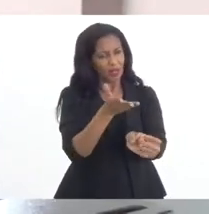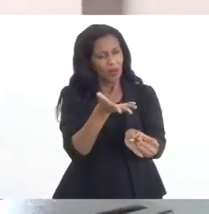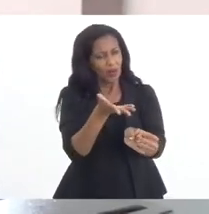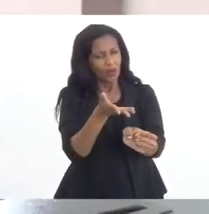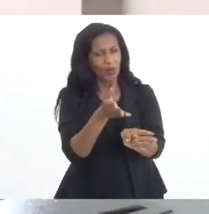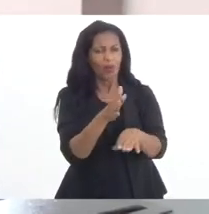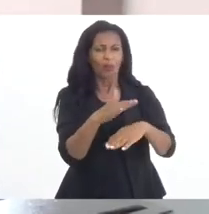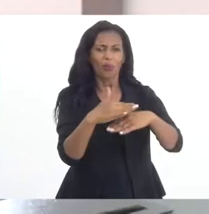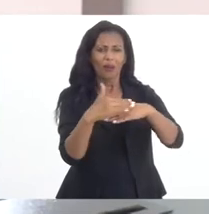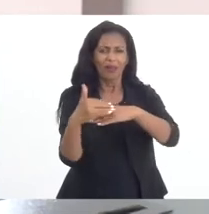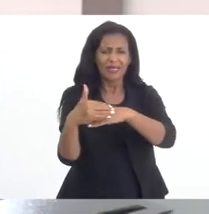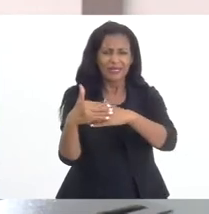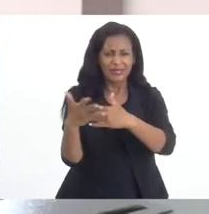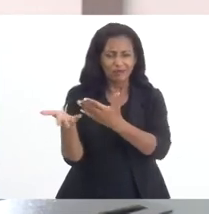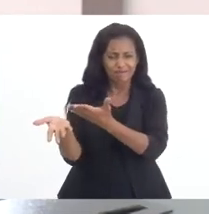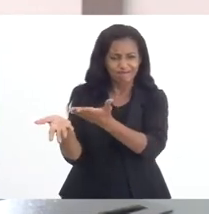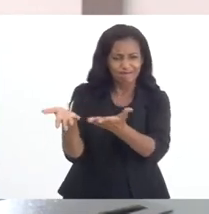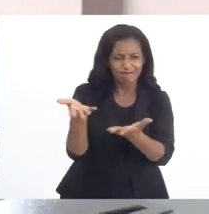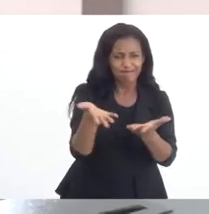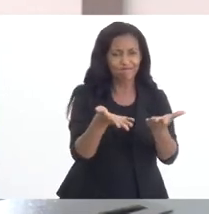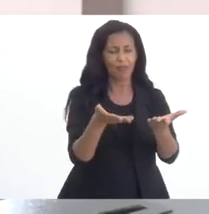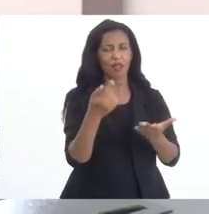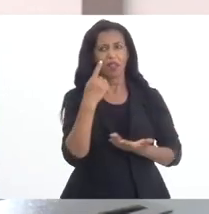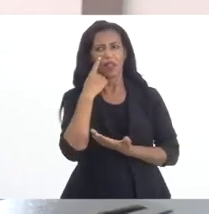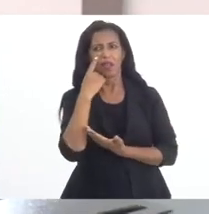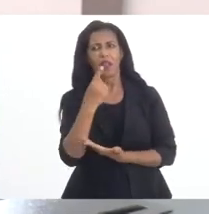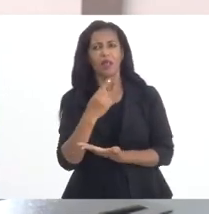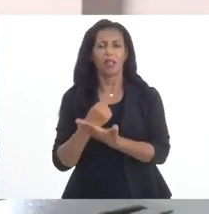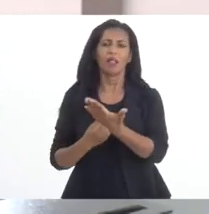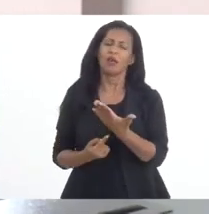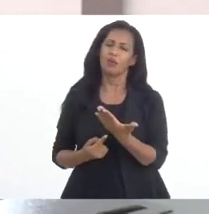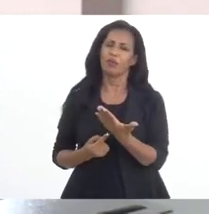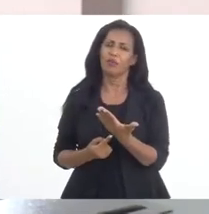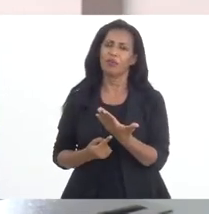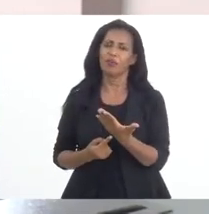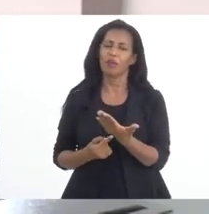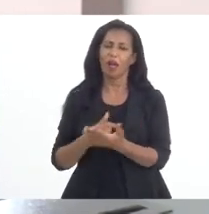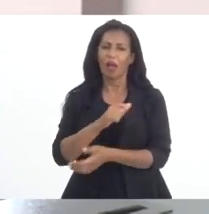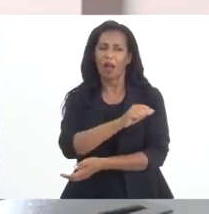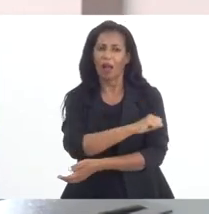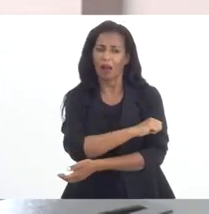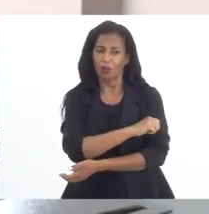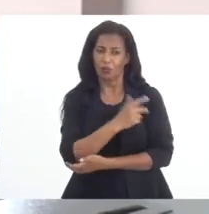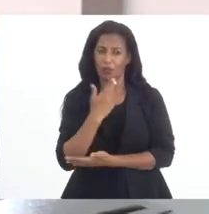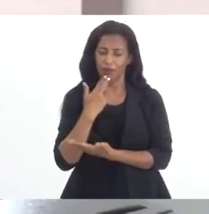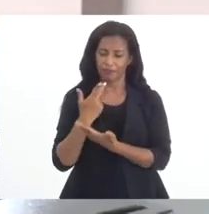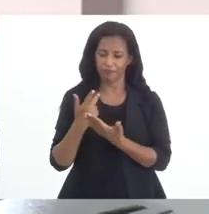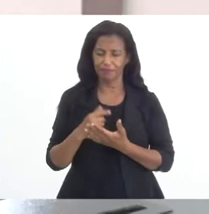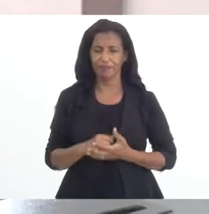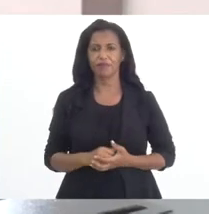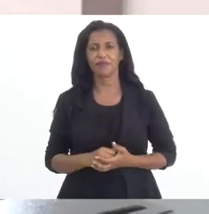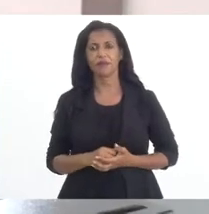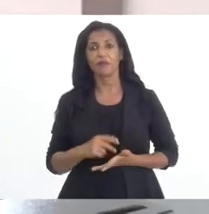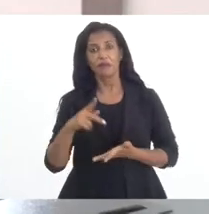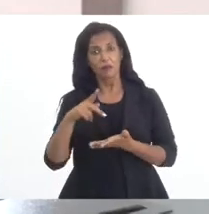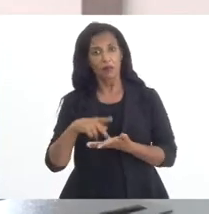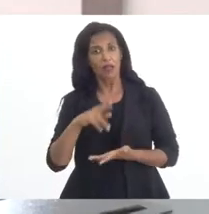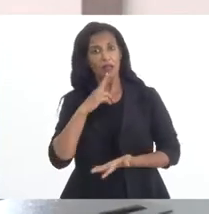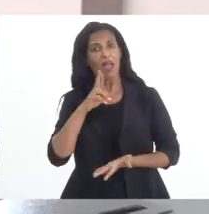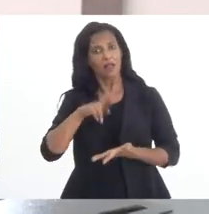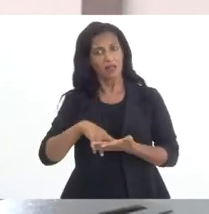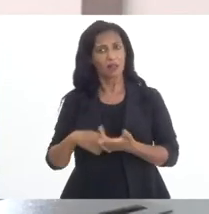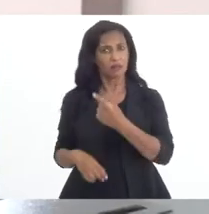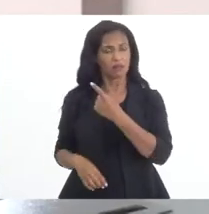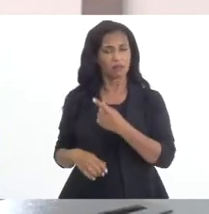muita atenção. Eu ouvi a nossa aluna falando ali, e realmente ela tem razão,